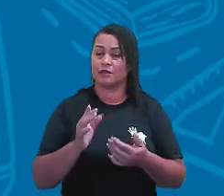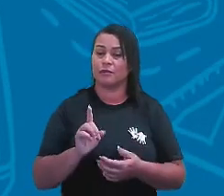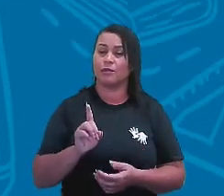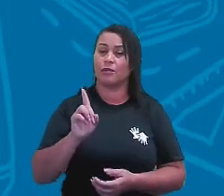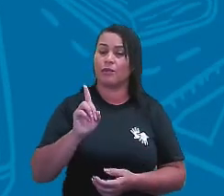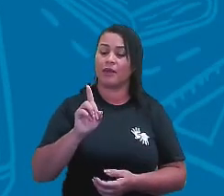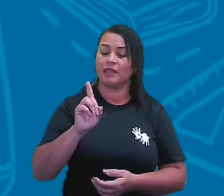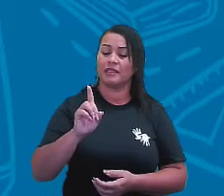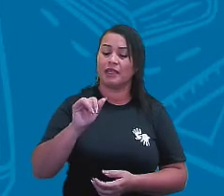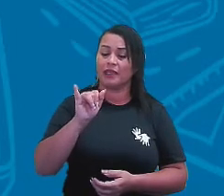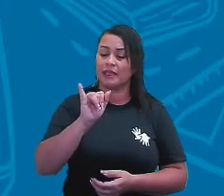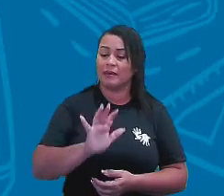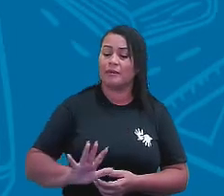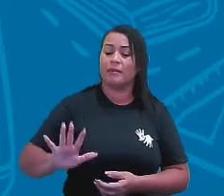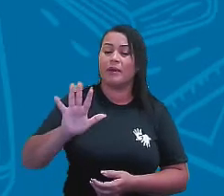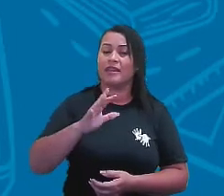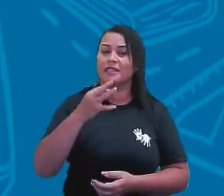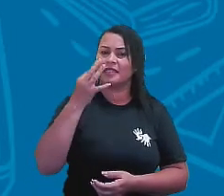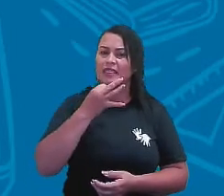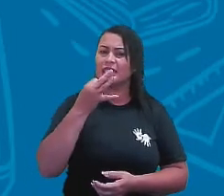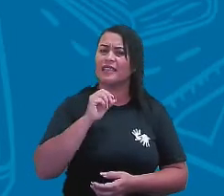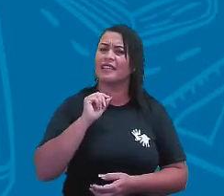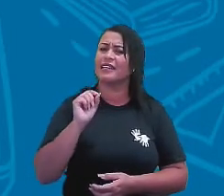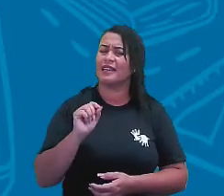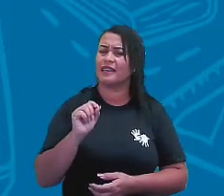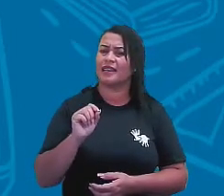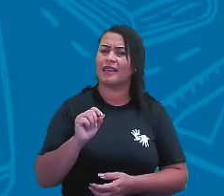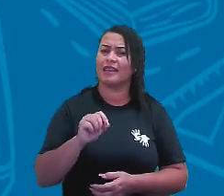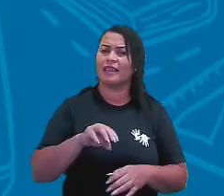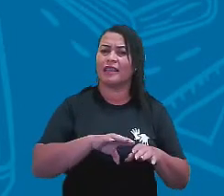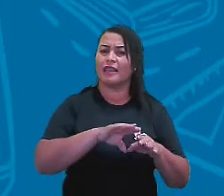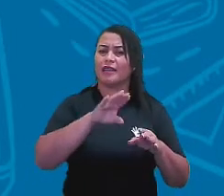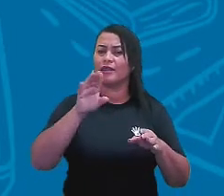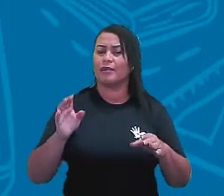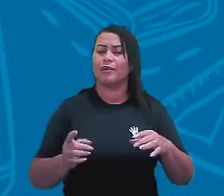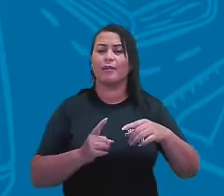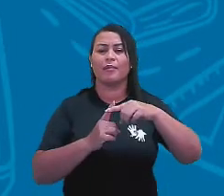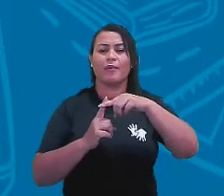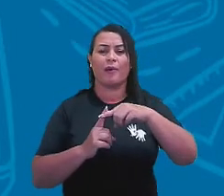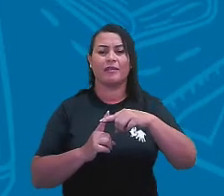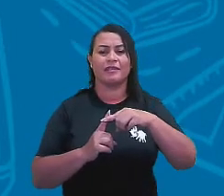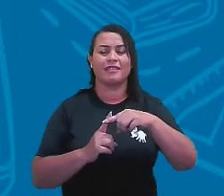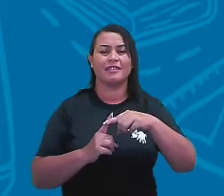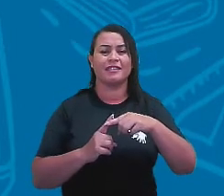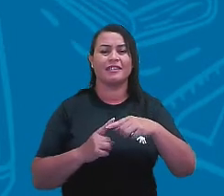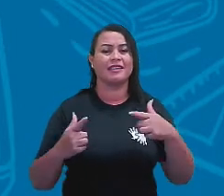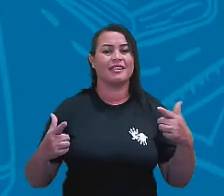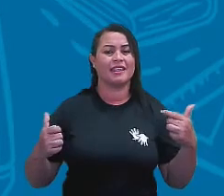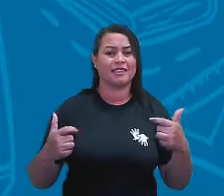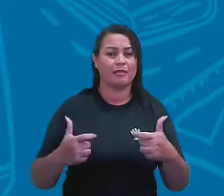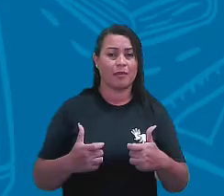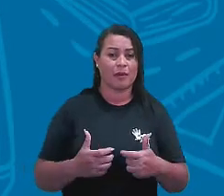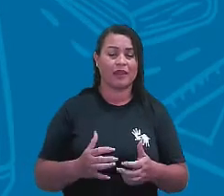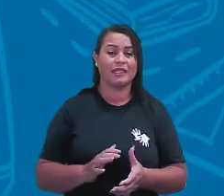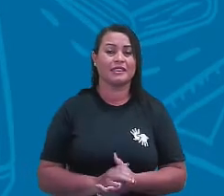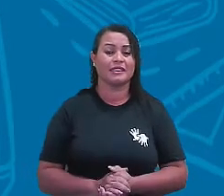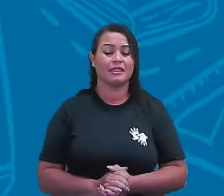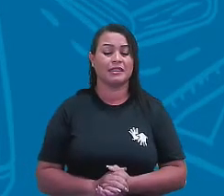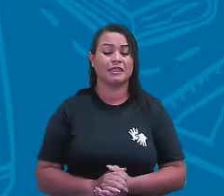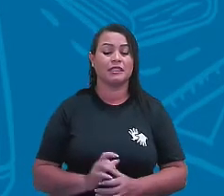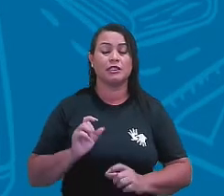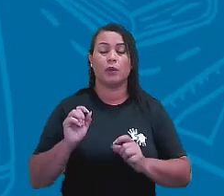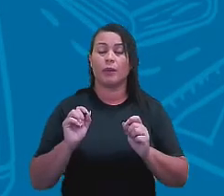linda. De quê? A imagem de quê? Do Monte das Tabocas, né? Então aí a gente vai